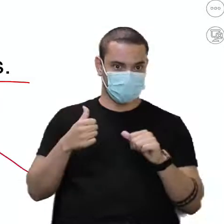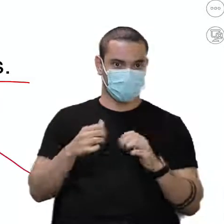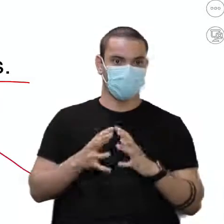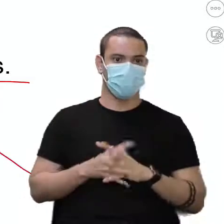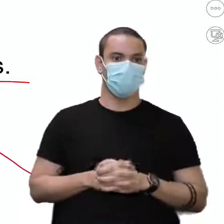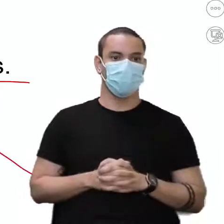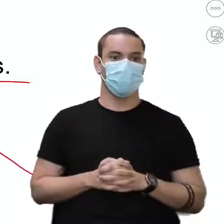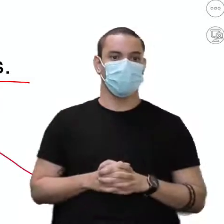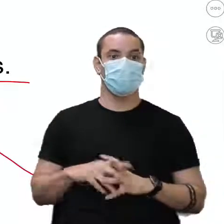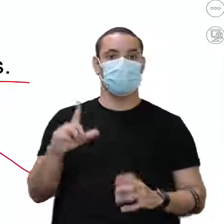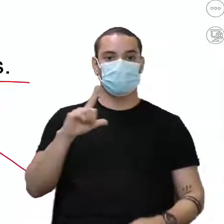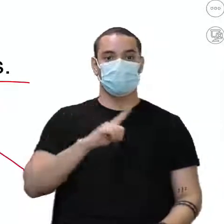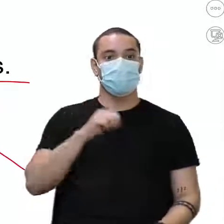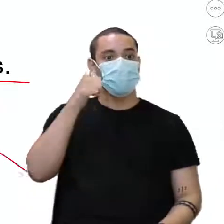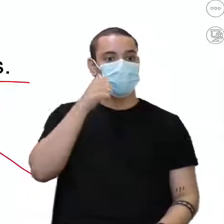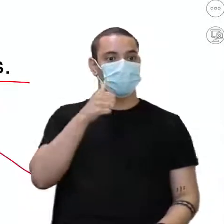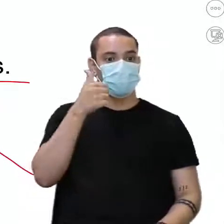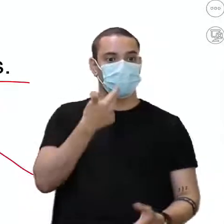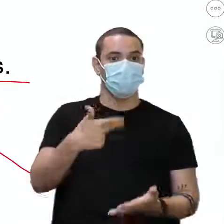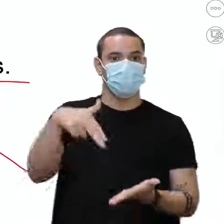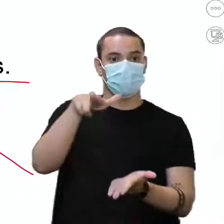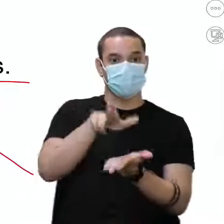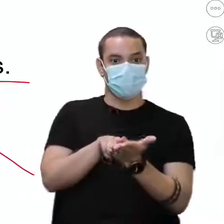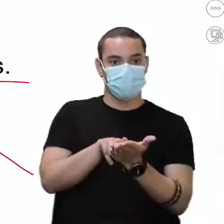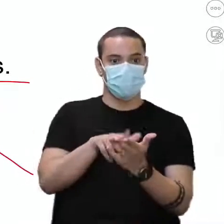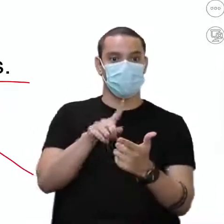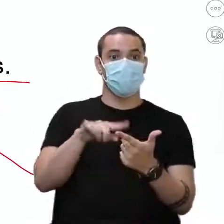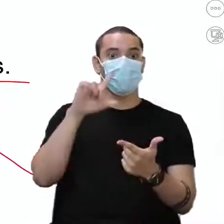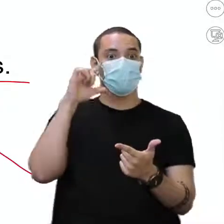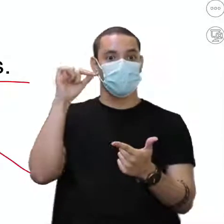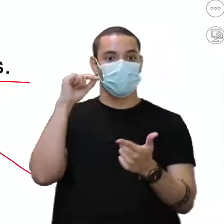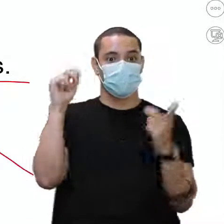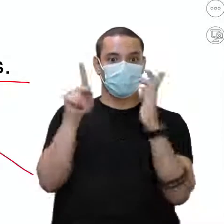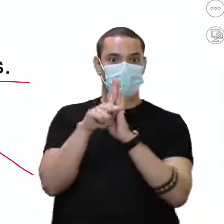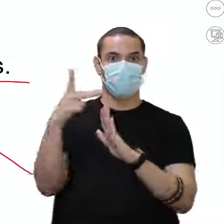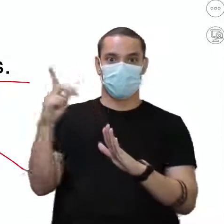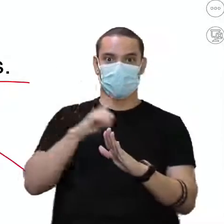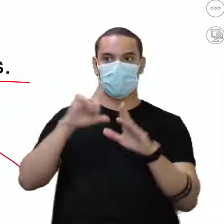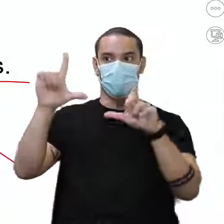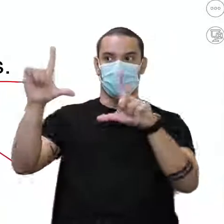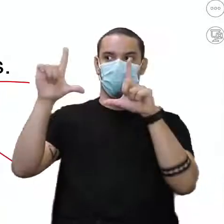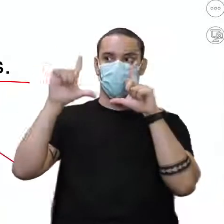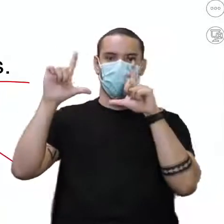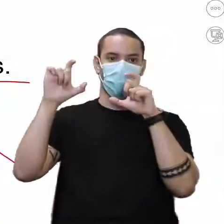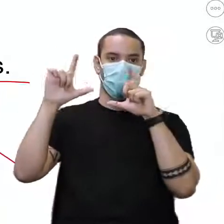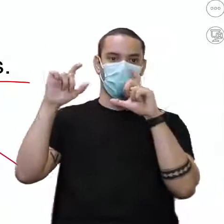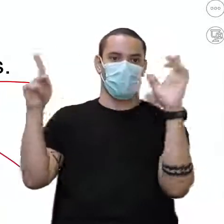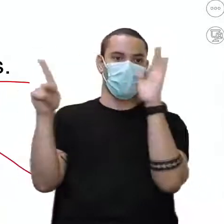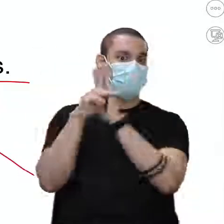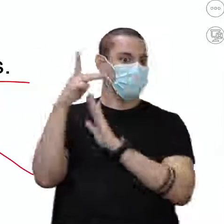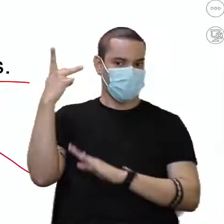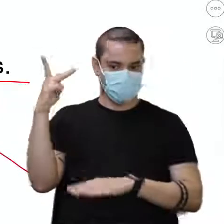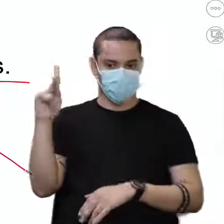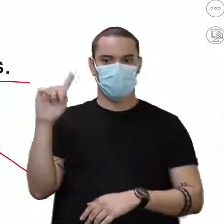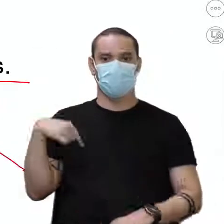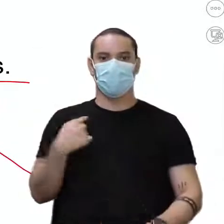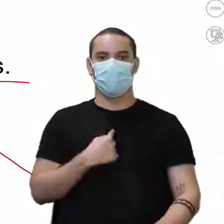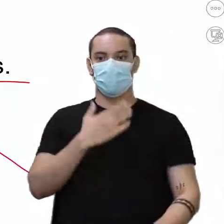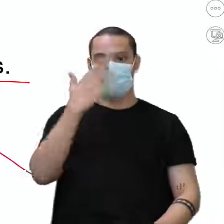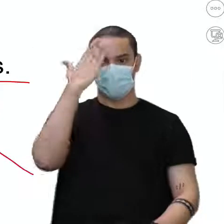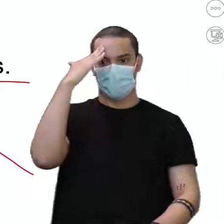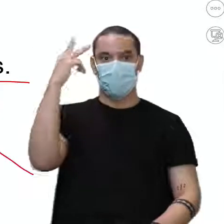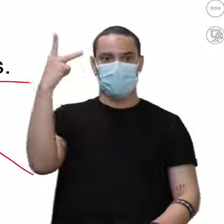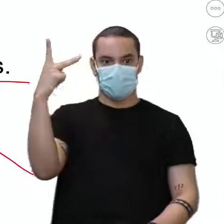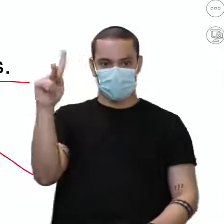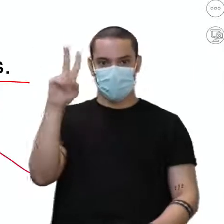têm uma moça, vocês têm um gato, e esse gato é dela. Olha aqui a imagem do gato, aqui, pregado na parede. Então, esse gato realmente é